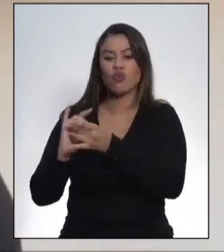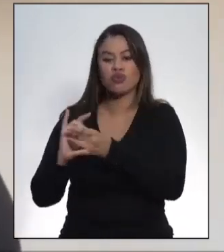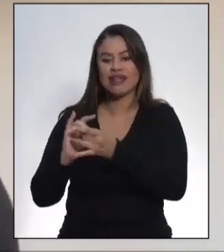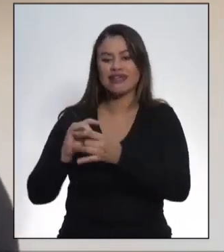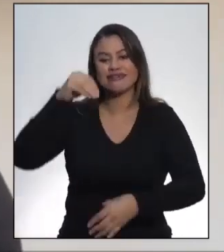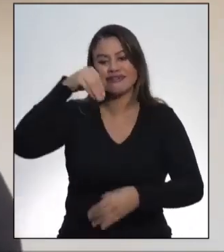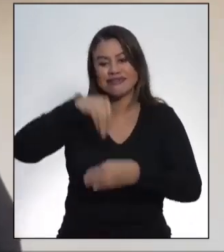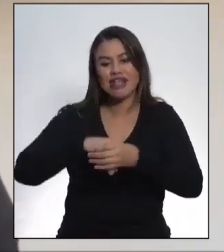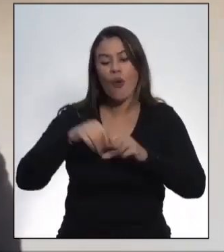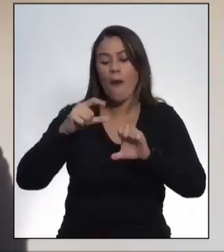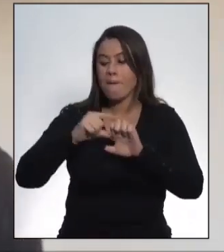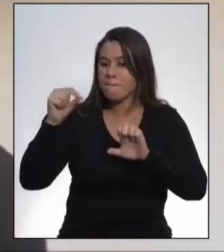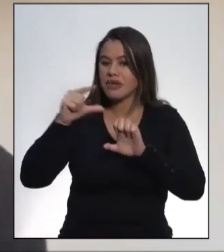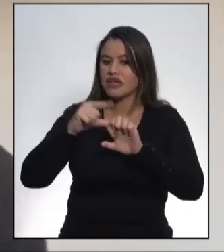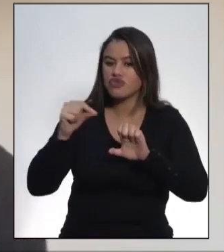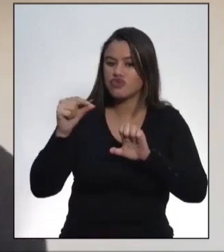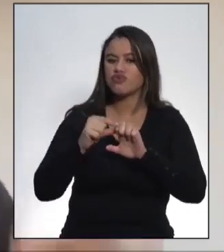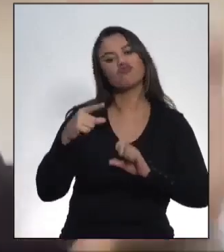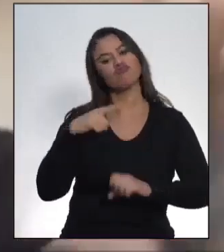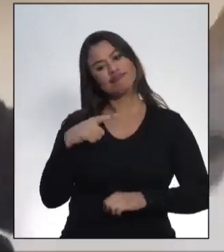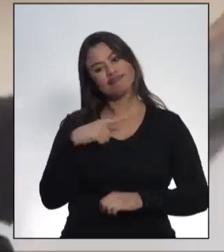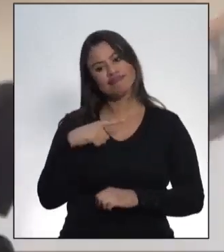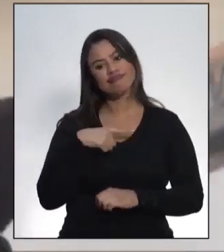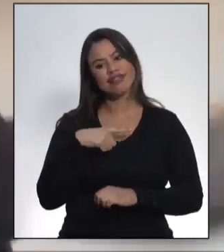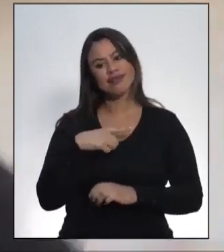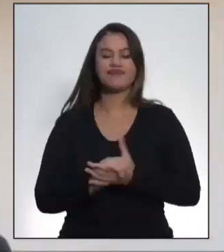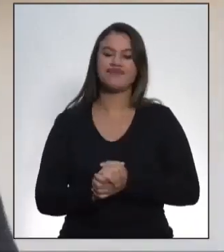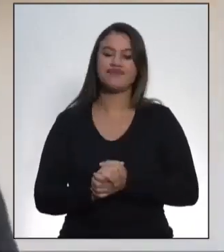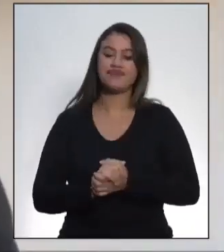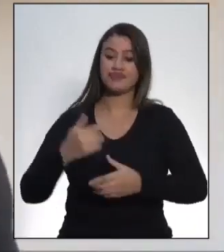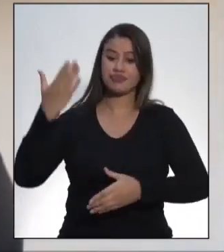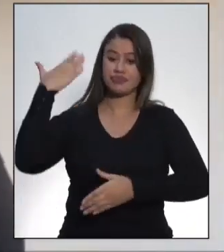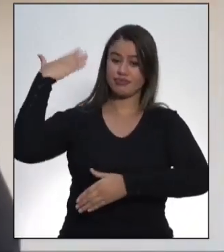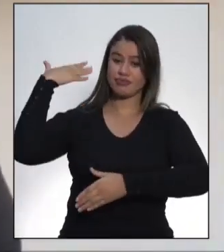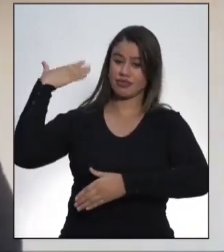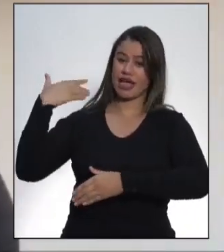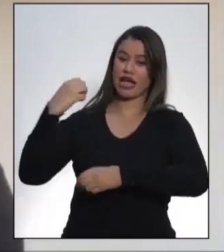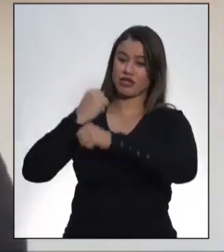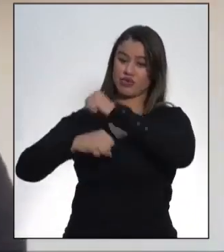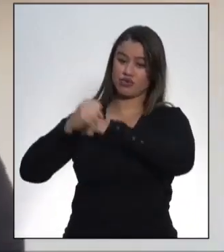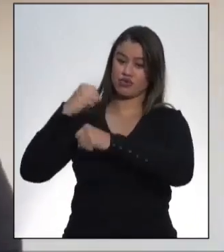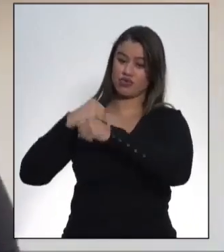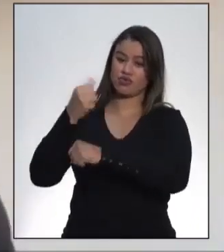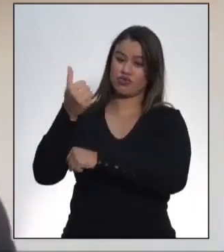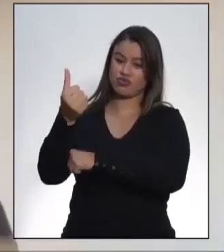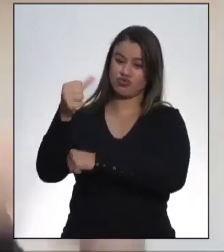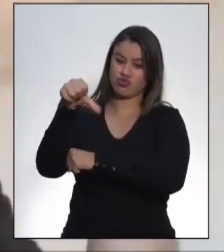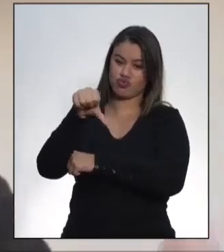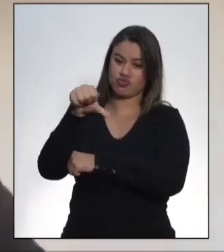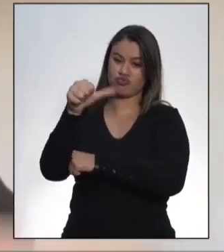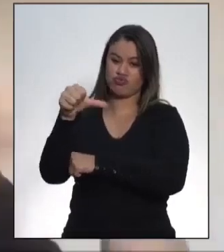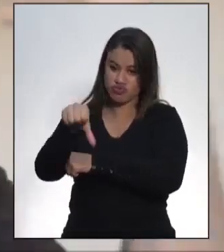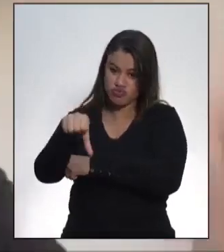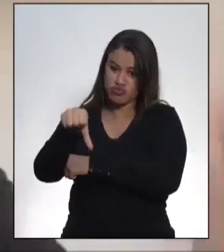caso, eu comecei a trabalhar com educação lá no final da década de 90, em 1997. E depois